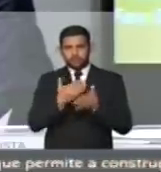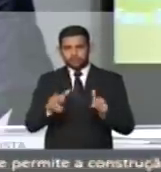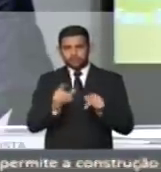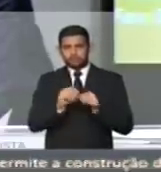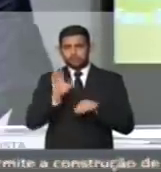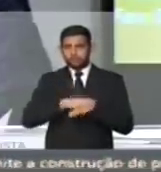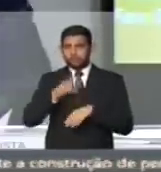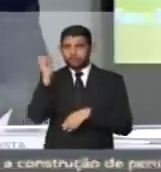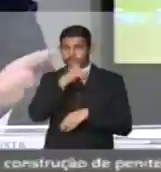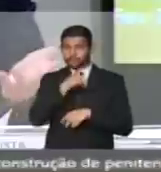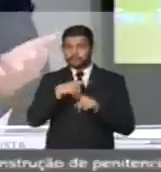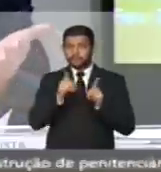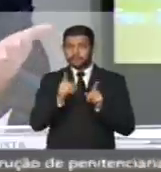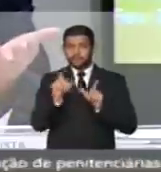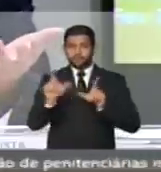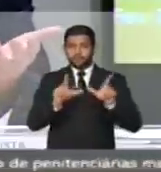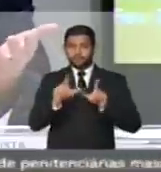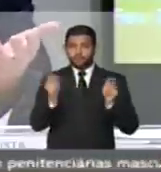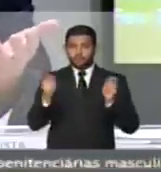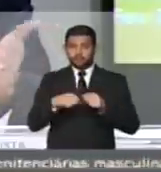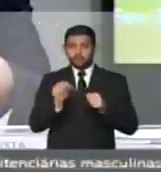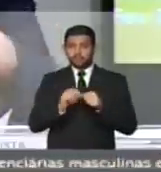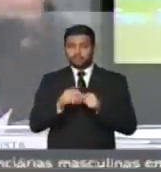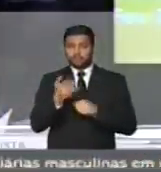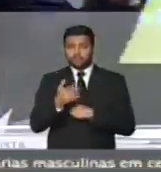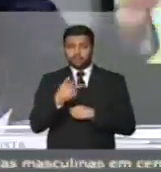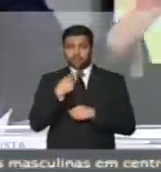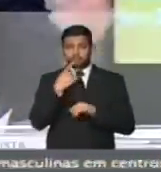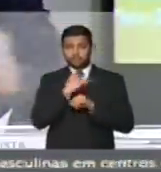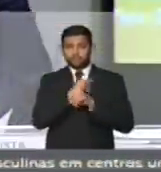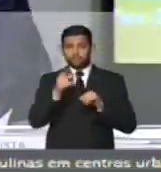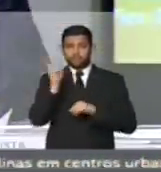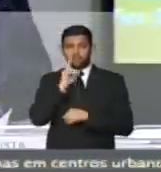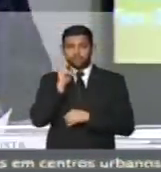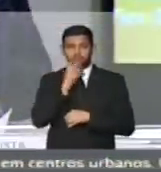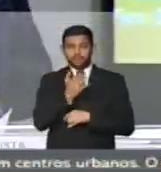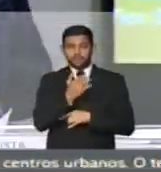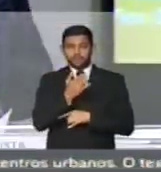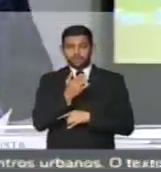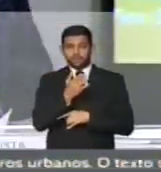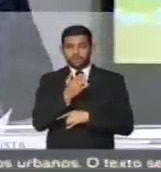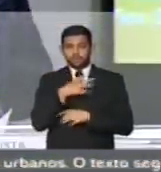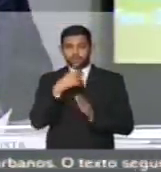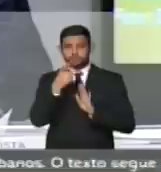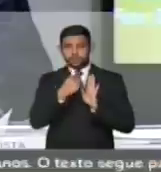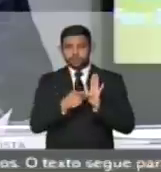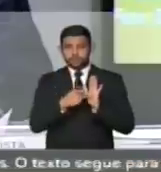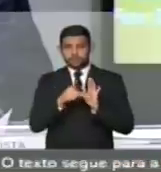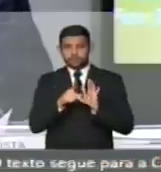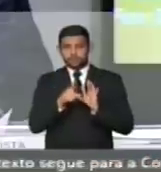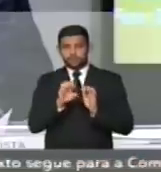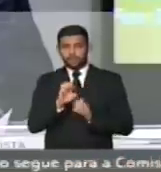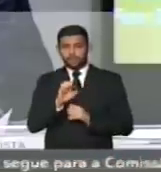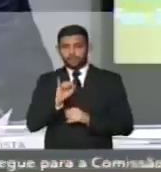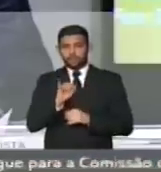Muito difícil. Agora, a mídia é capaz de fazer isso e divulgar uma história que os projetos de Ike